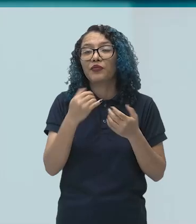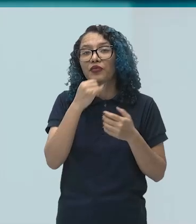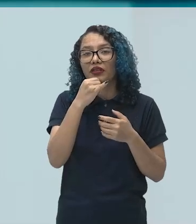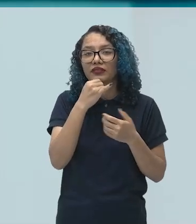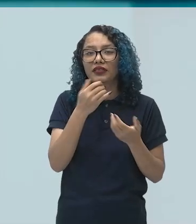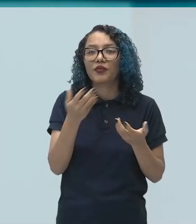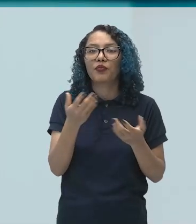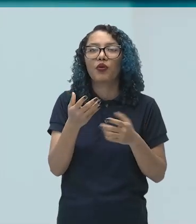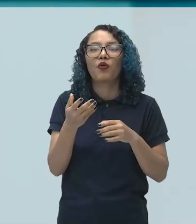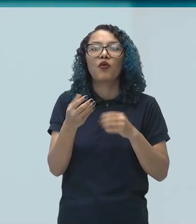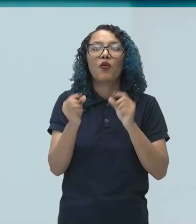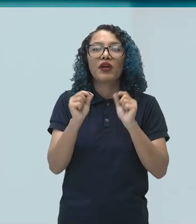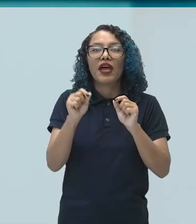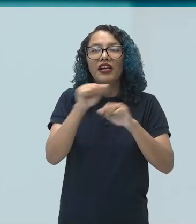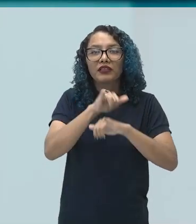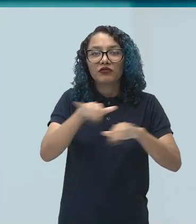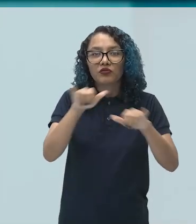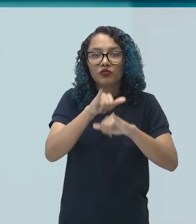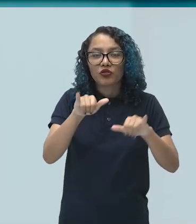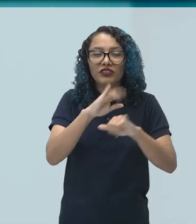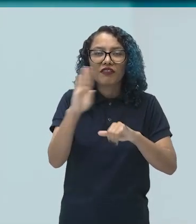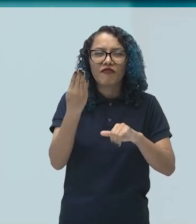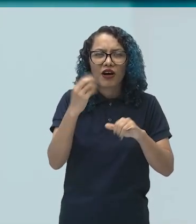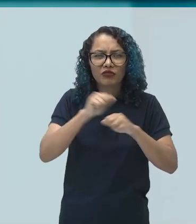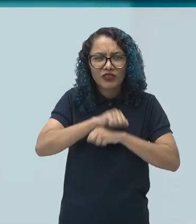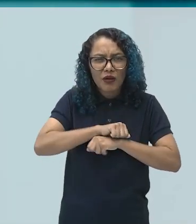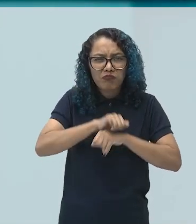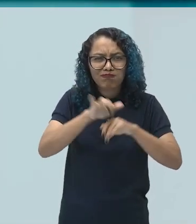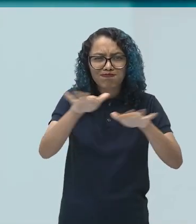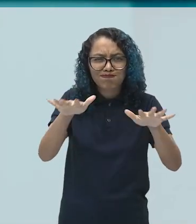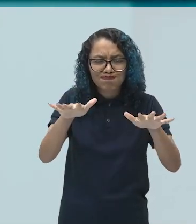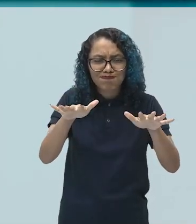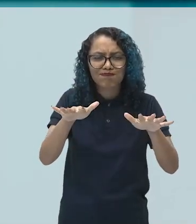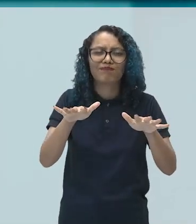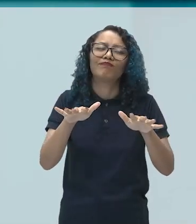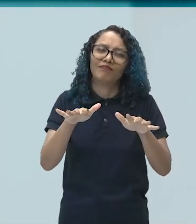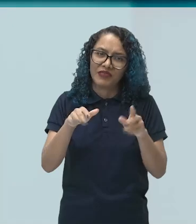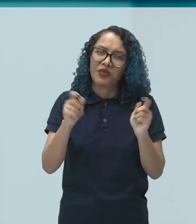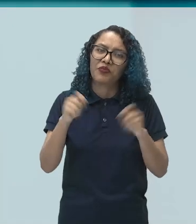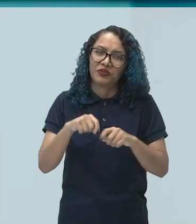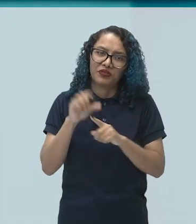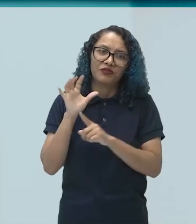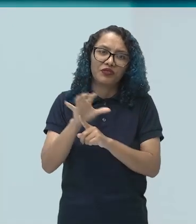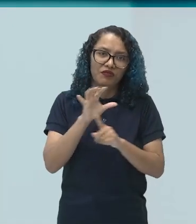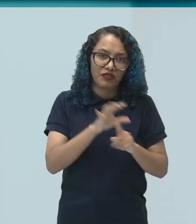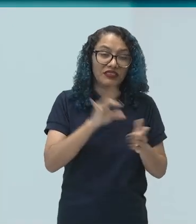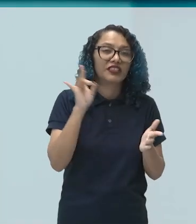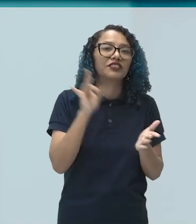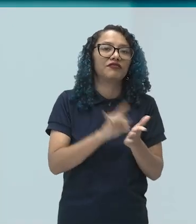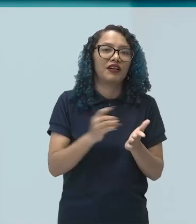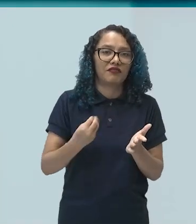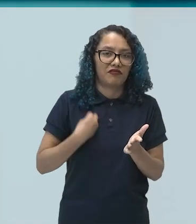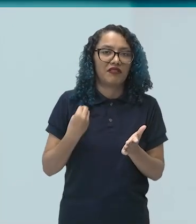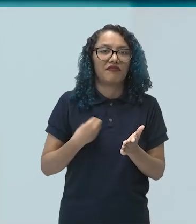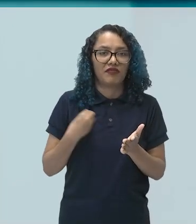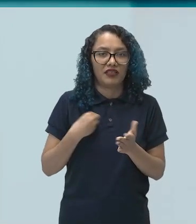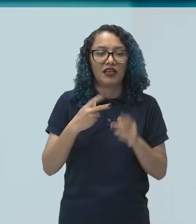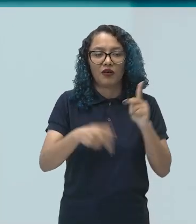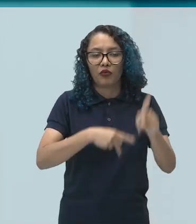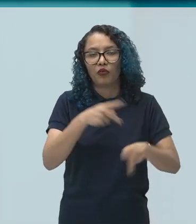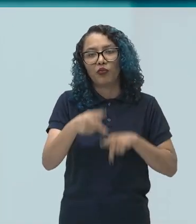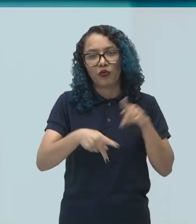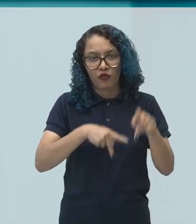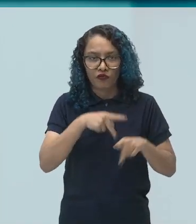circular desinformações. Isso vai impactar muito fortemente a vida dessas